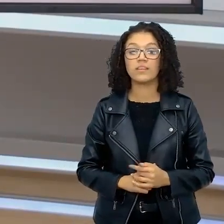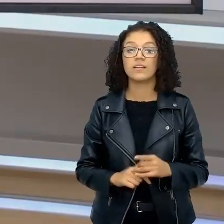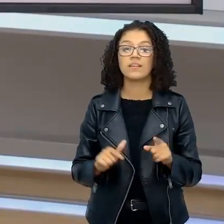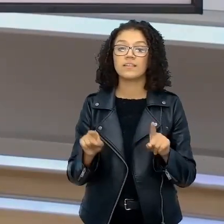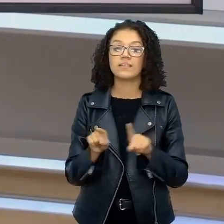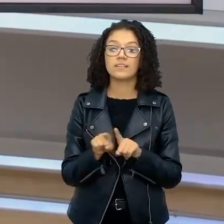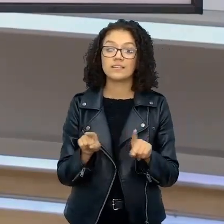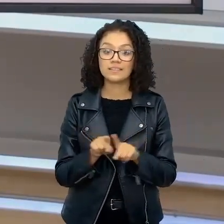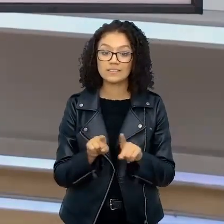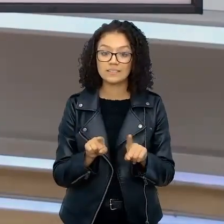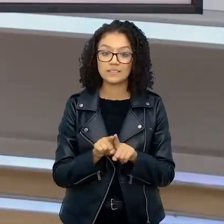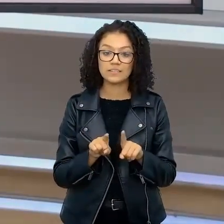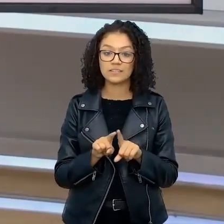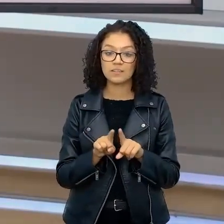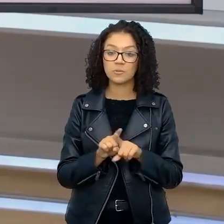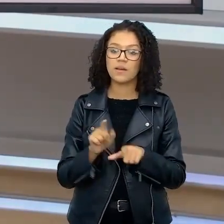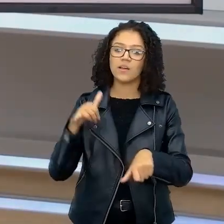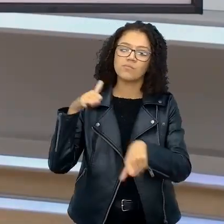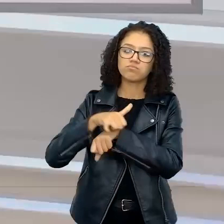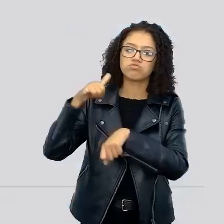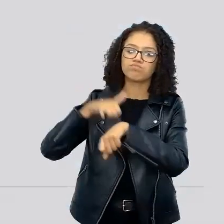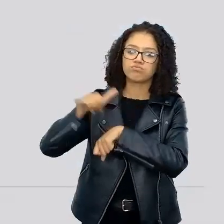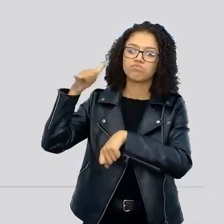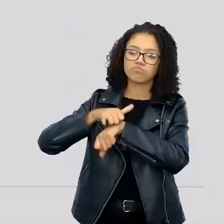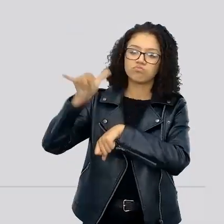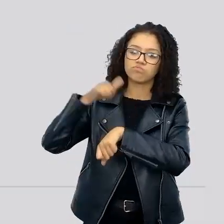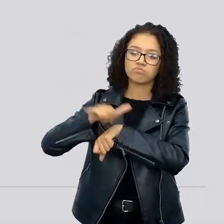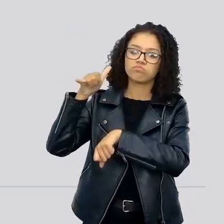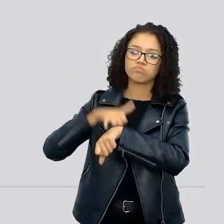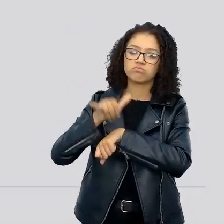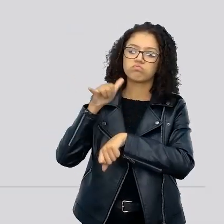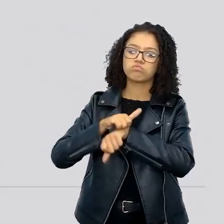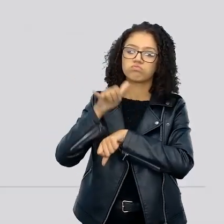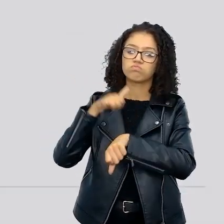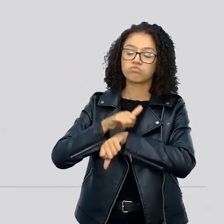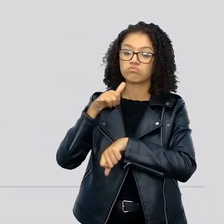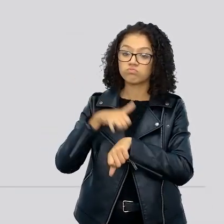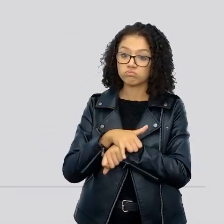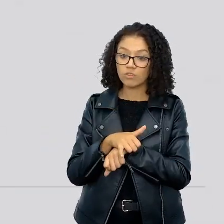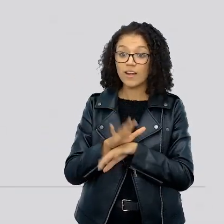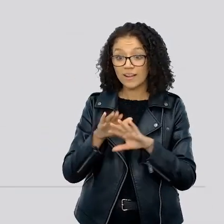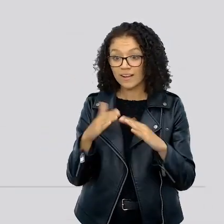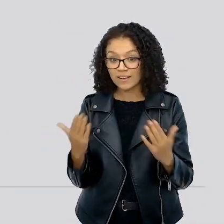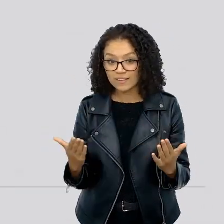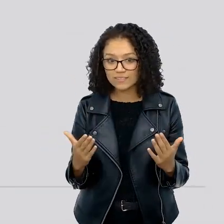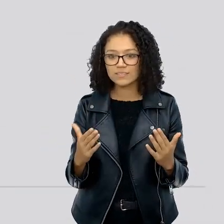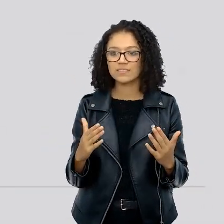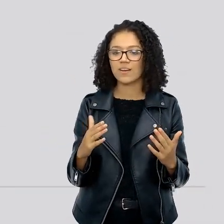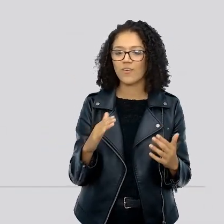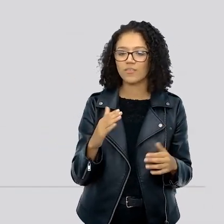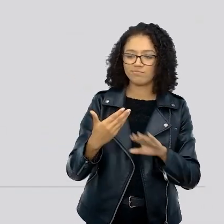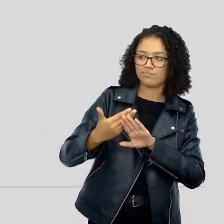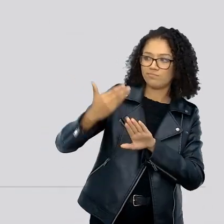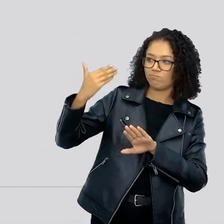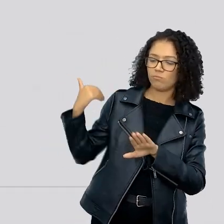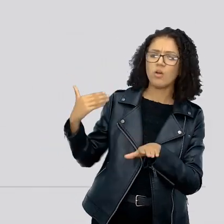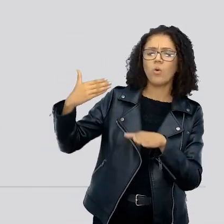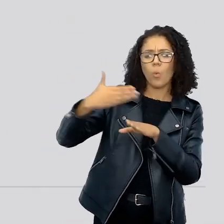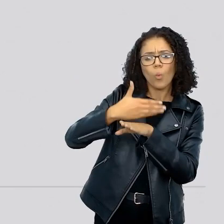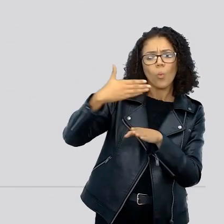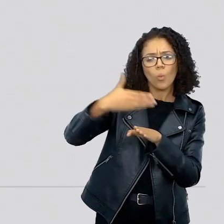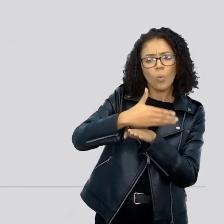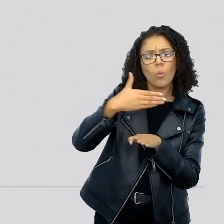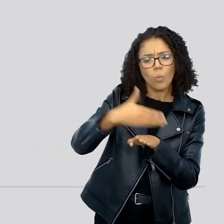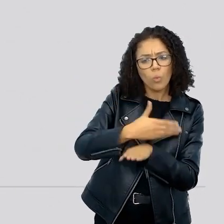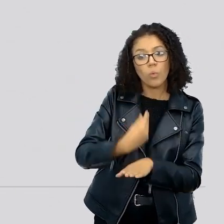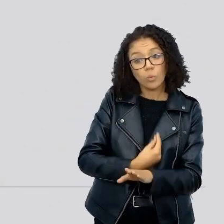Faltas excessivas dessa criança ou desse adolescente. Então, uma criança que tinha uma assiduidade, né, uma frequência assídua na escola, e